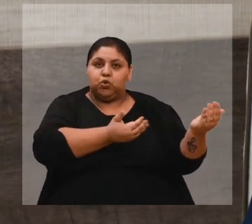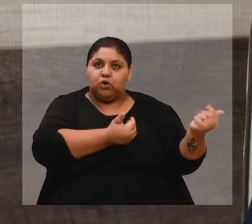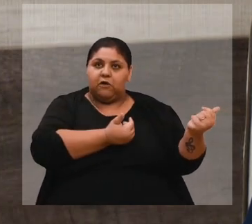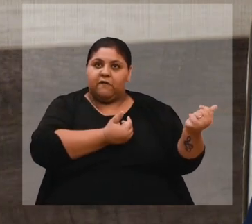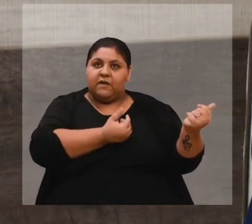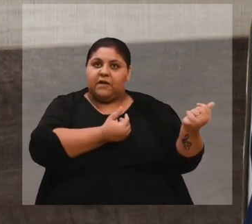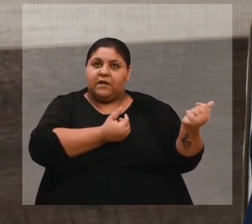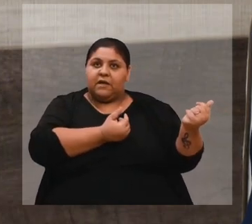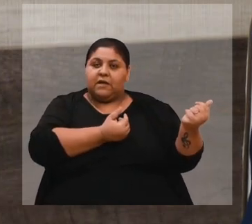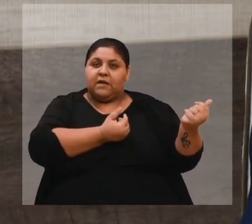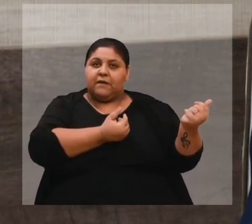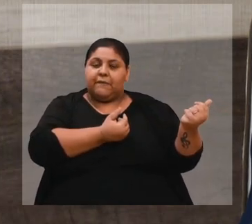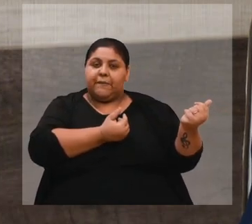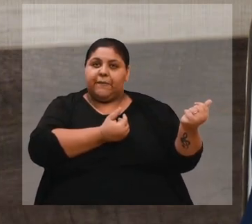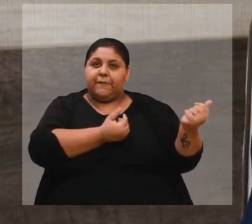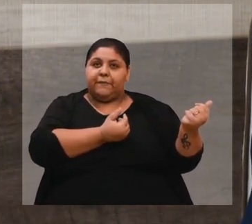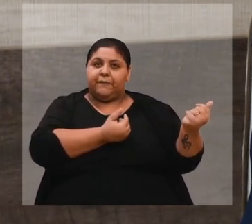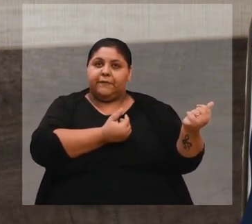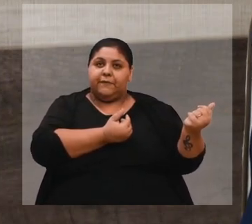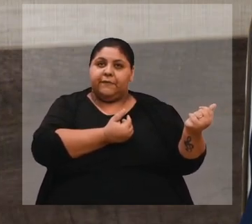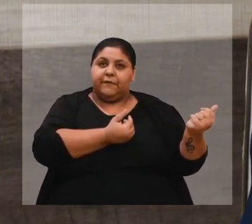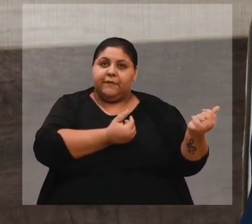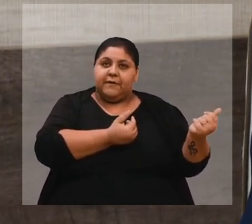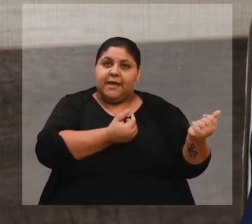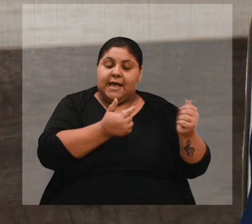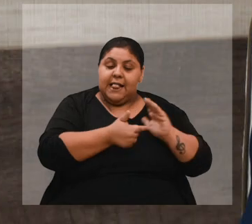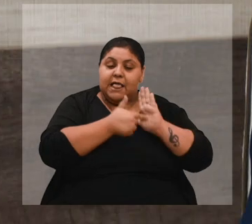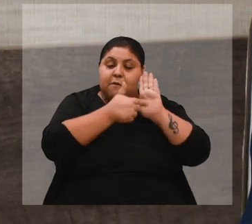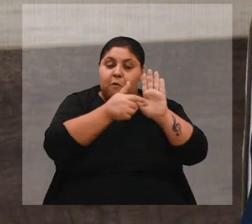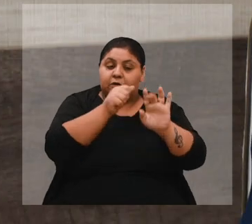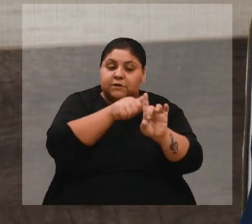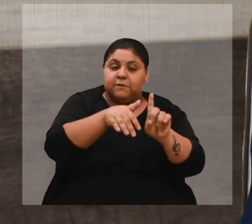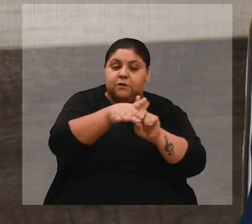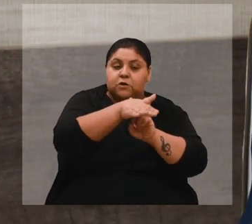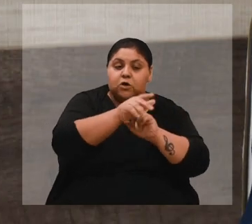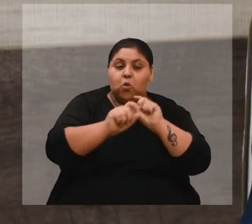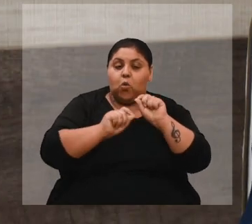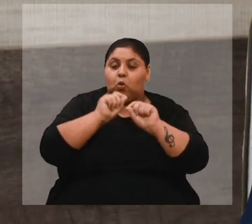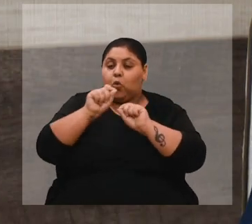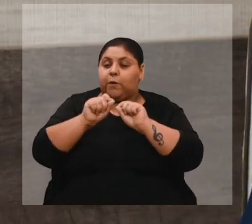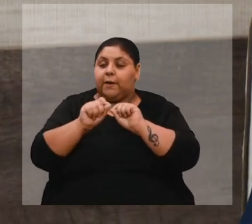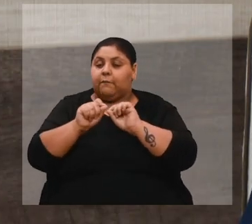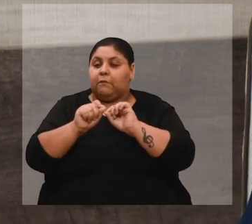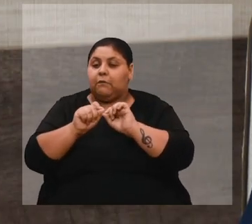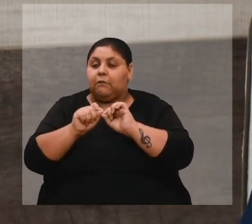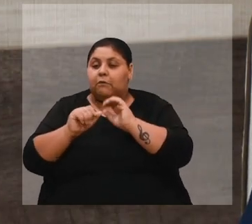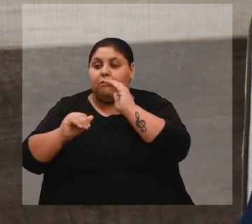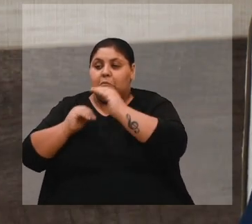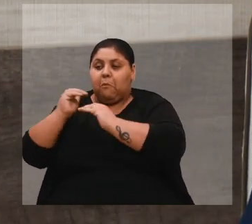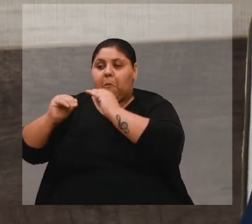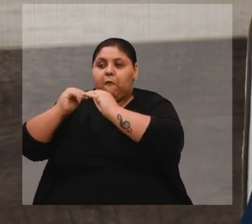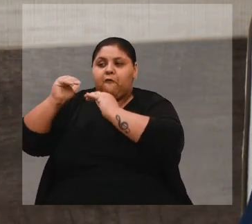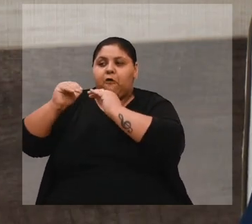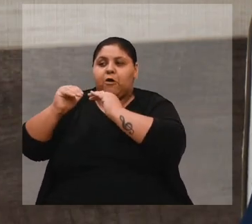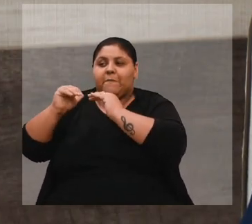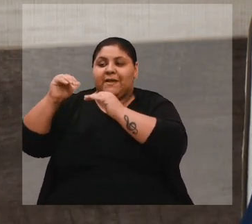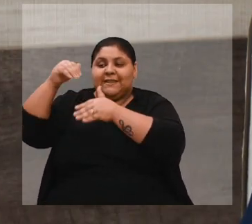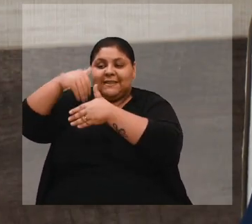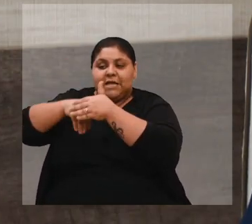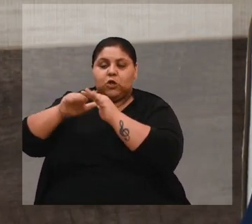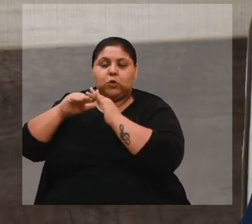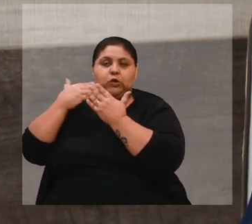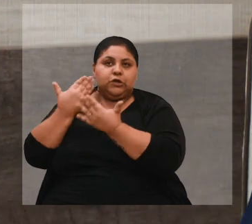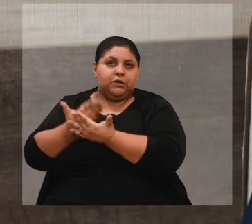jovem, ele leva para casa, ele traz para a nossa sociedade muito daquilo que ele forma na